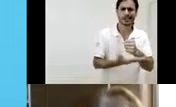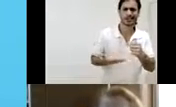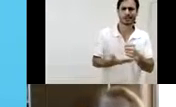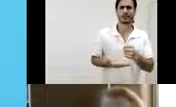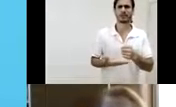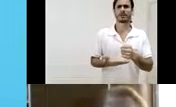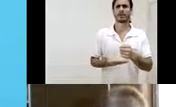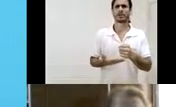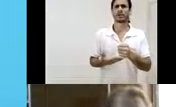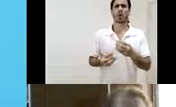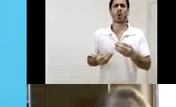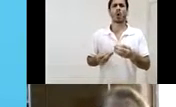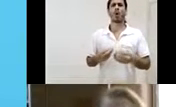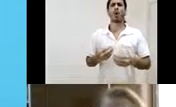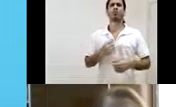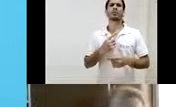dos contextos sociais,